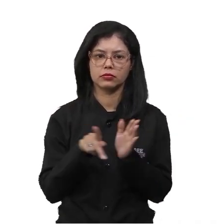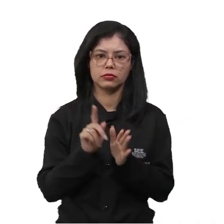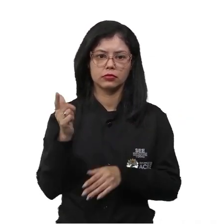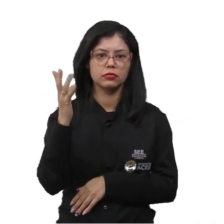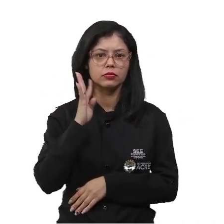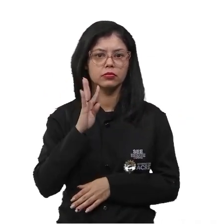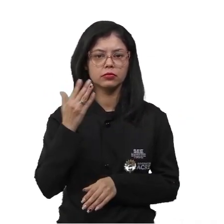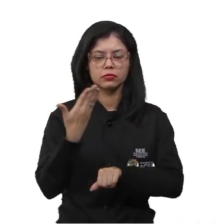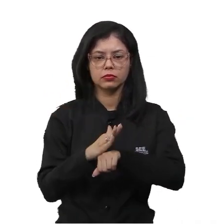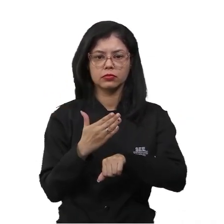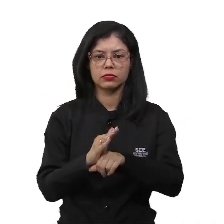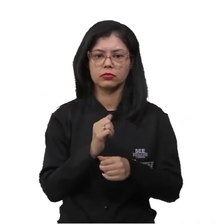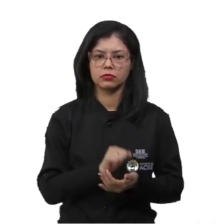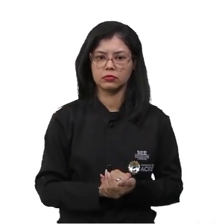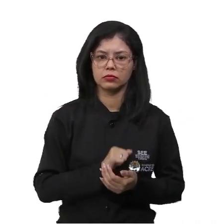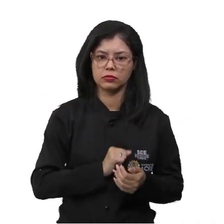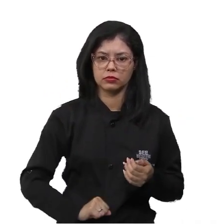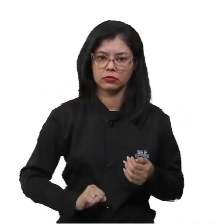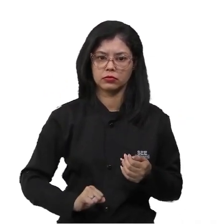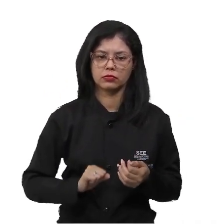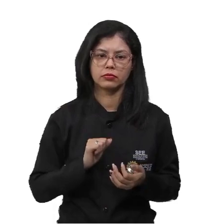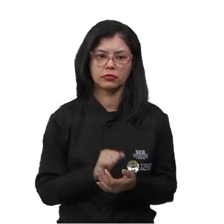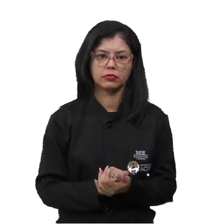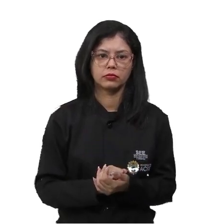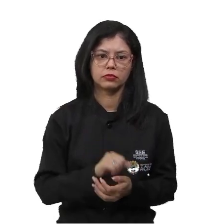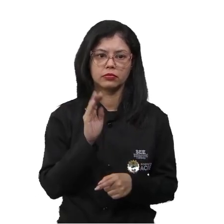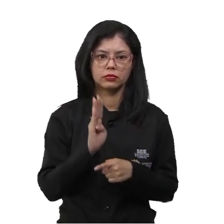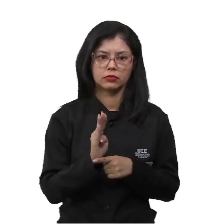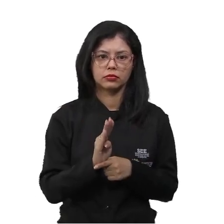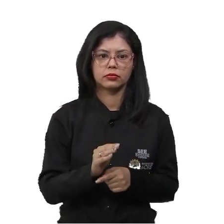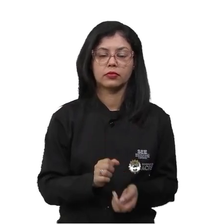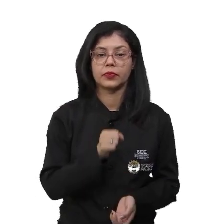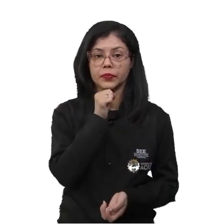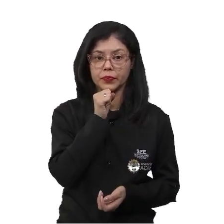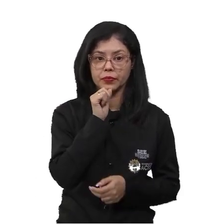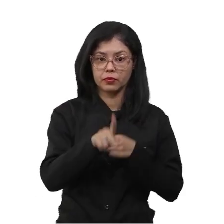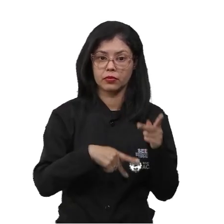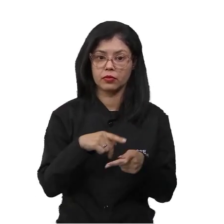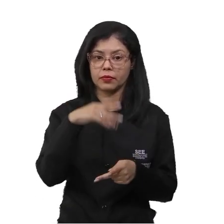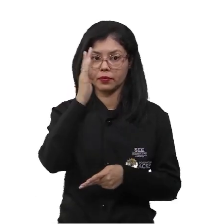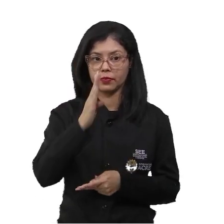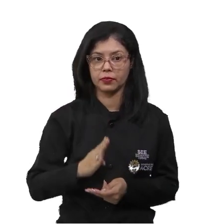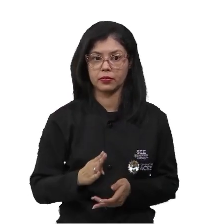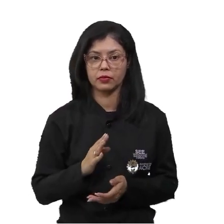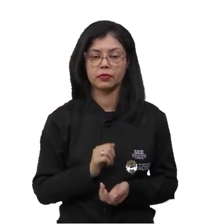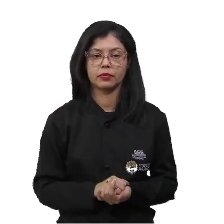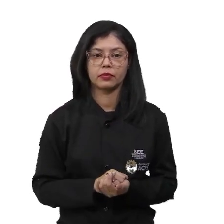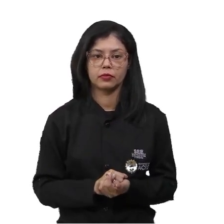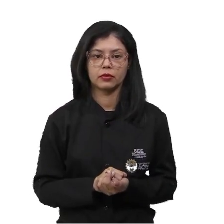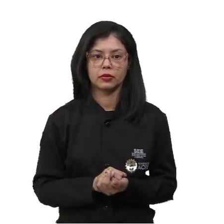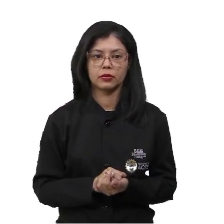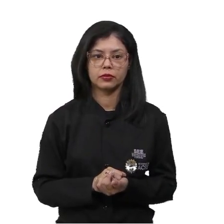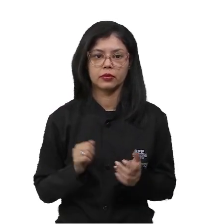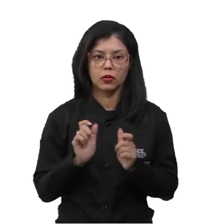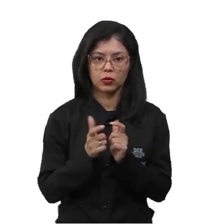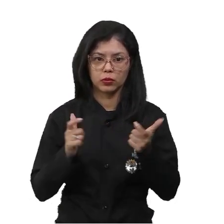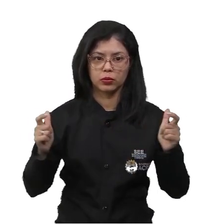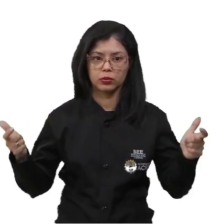flexibilização legal da prática de aborto. B, envelhecimento da população brasileira.